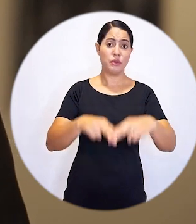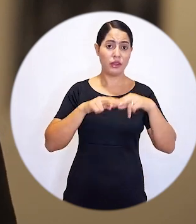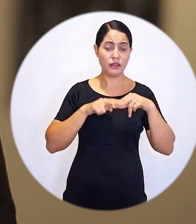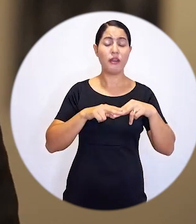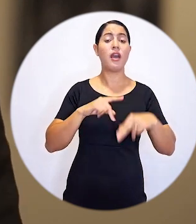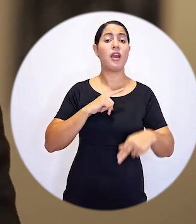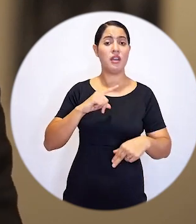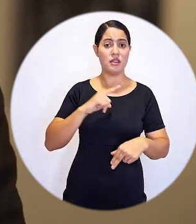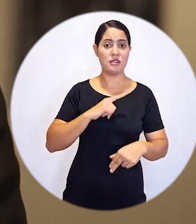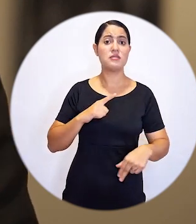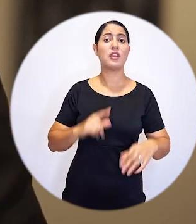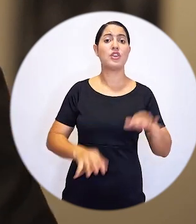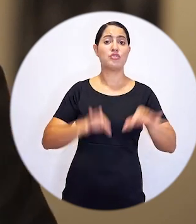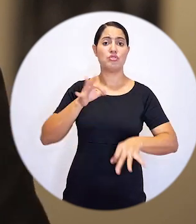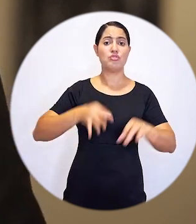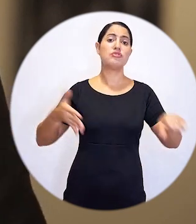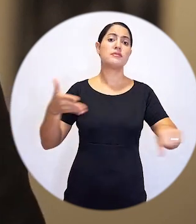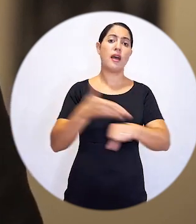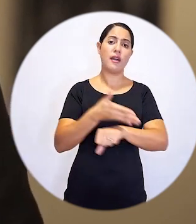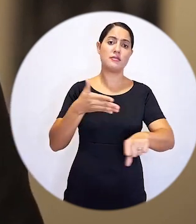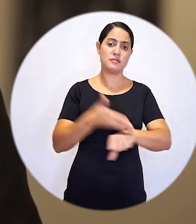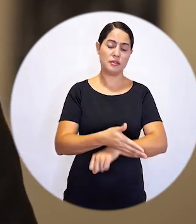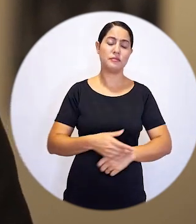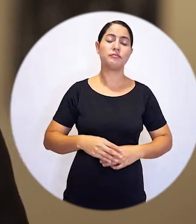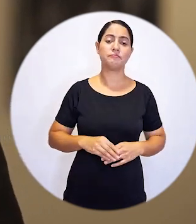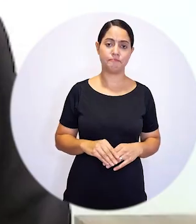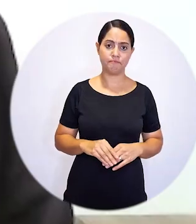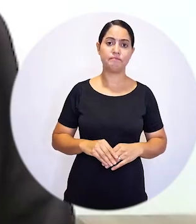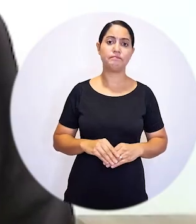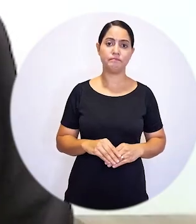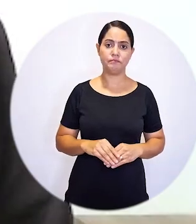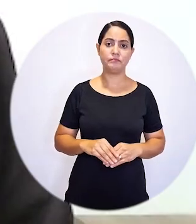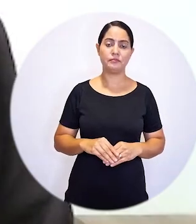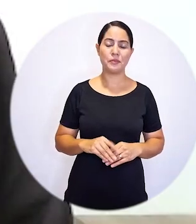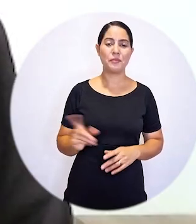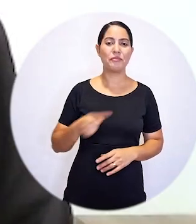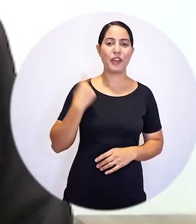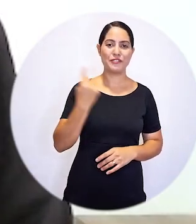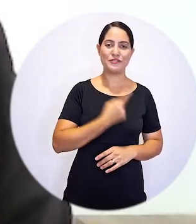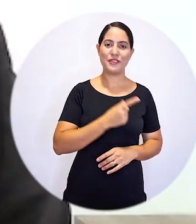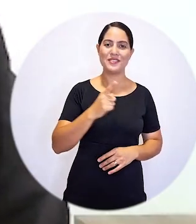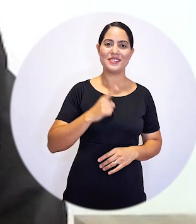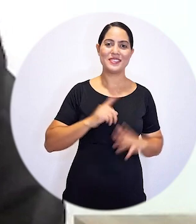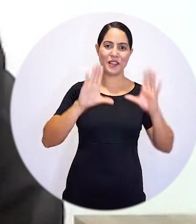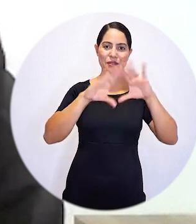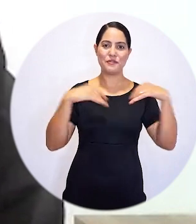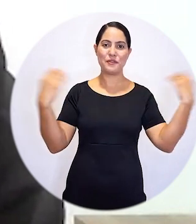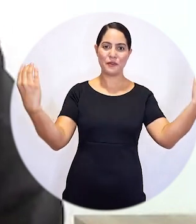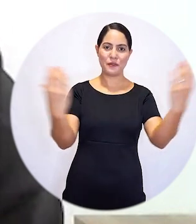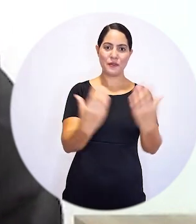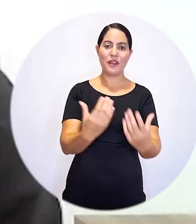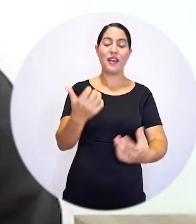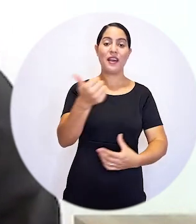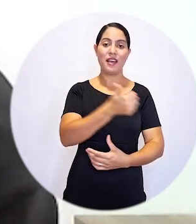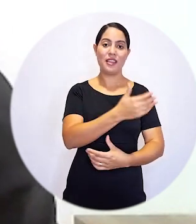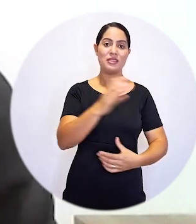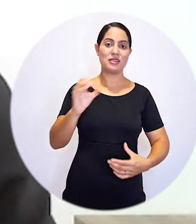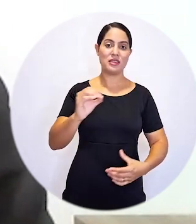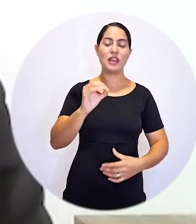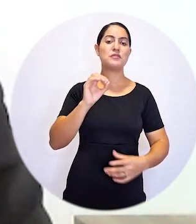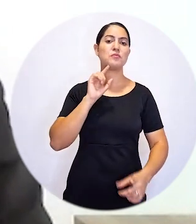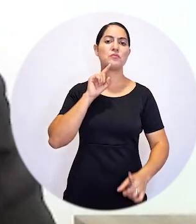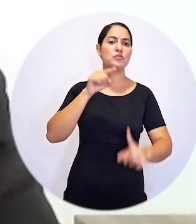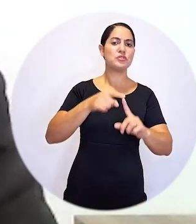nós possamos ter um efetivo acesso à justiça. A gente teve o 10º Congresso de Processo